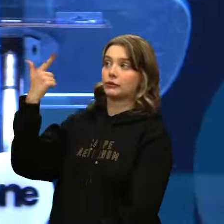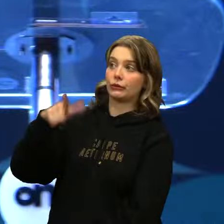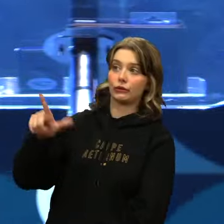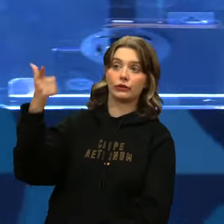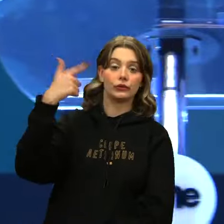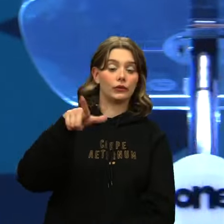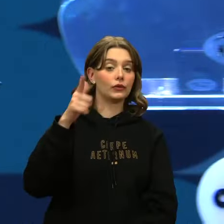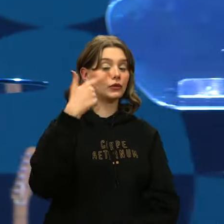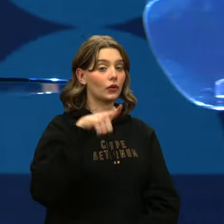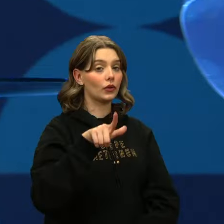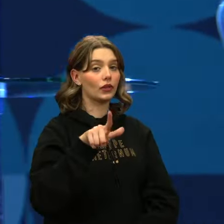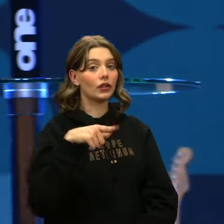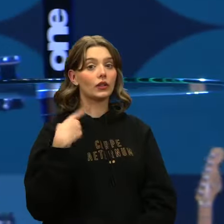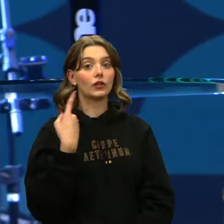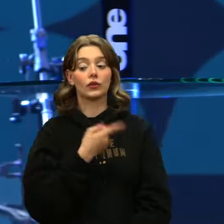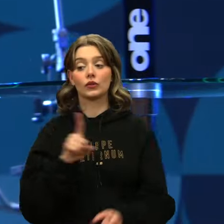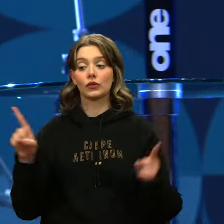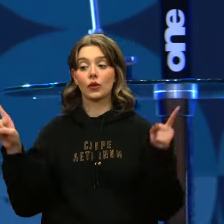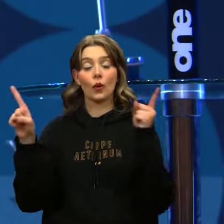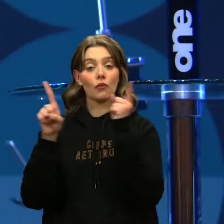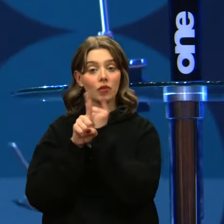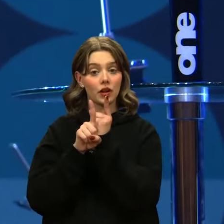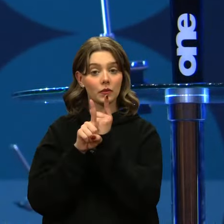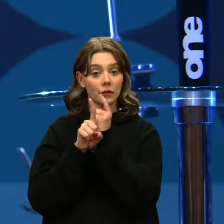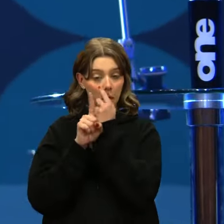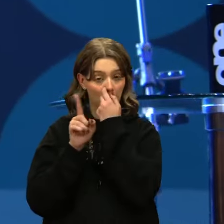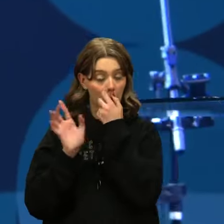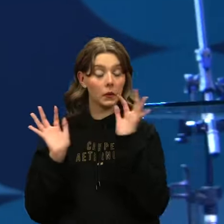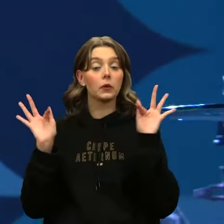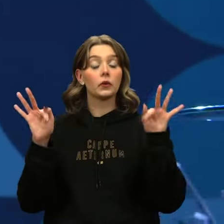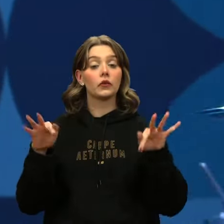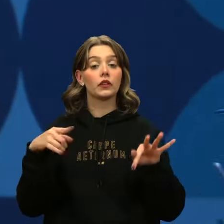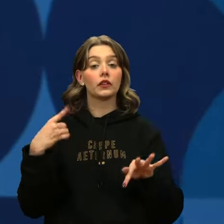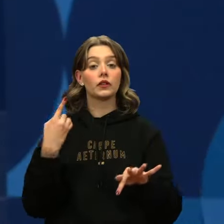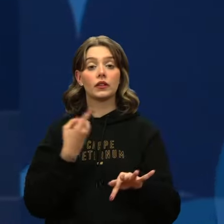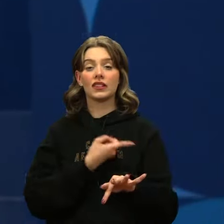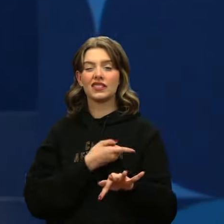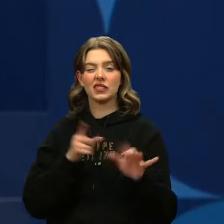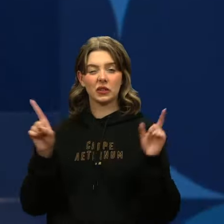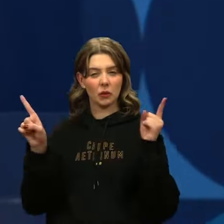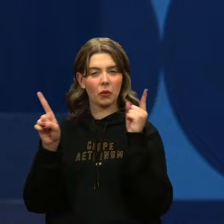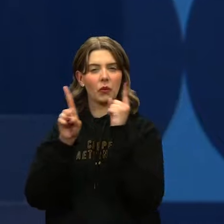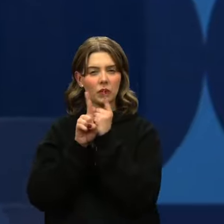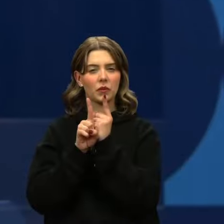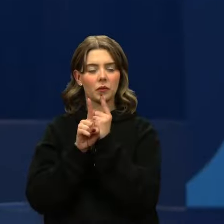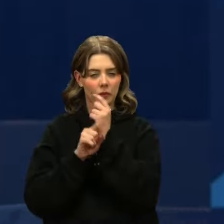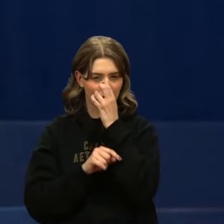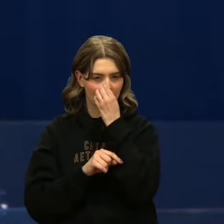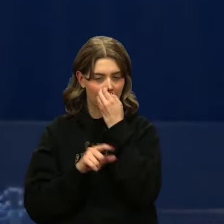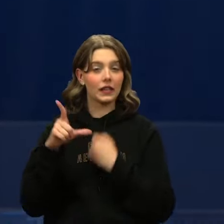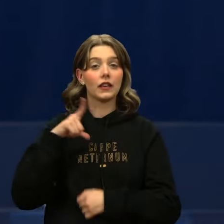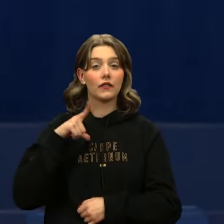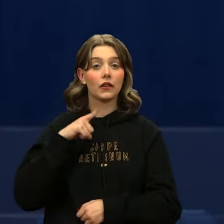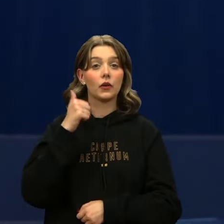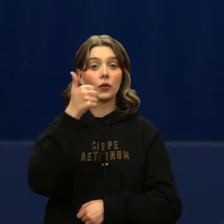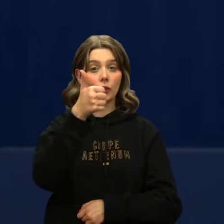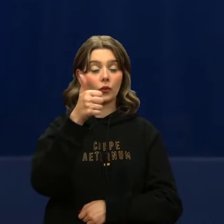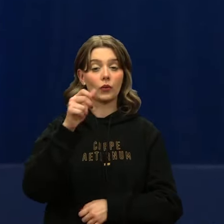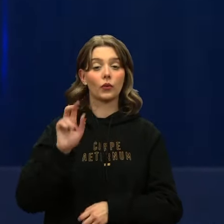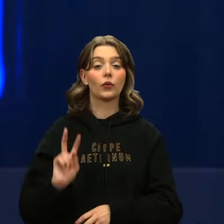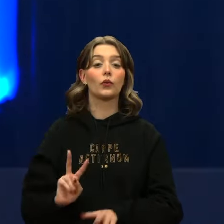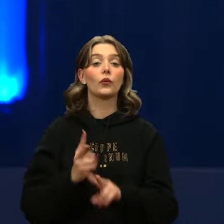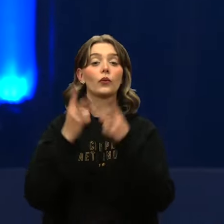último encontro com ele foi ele passando esses valores para a gente. E teve um que me chamou muito a atenção. Ele falava o